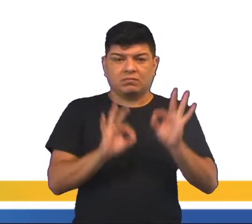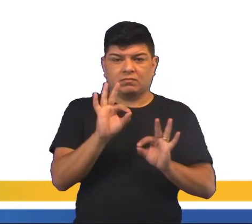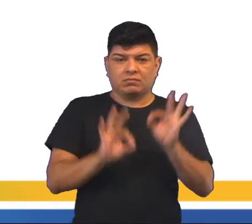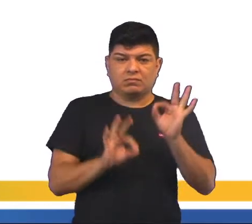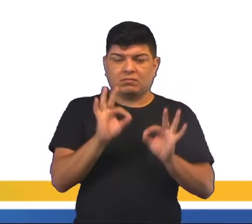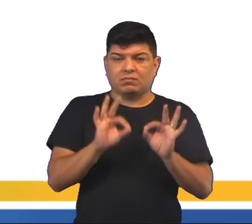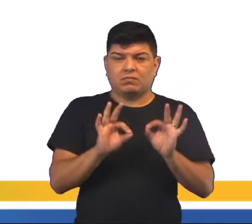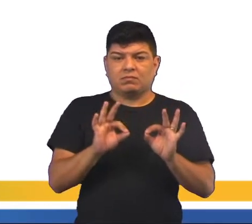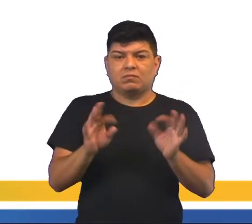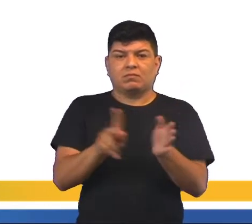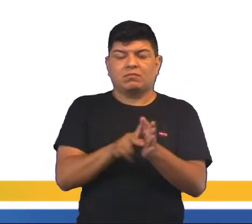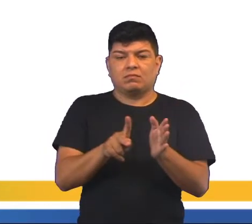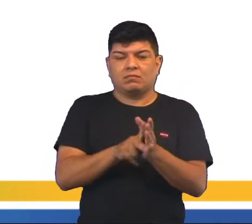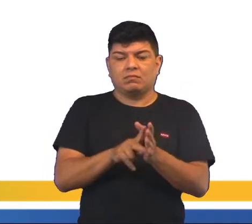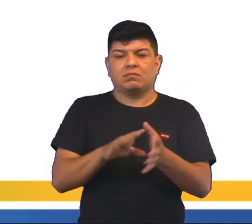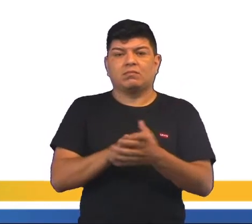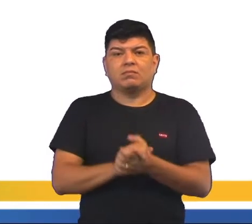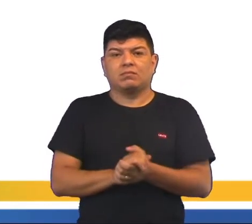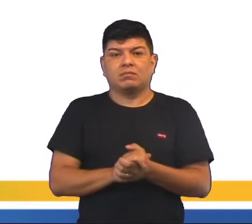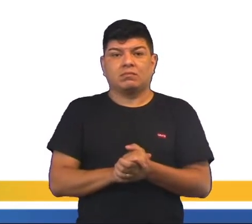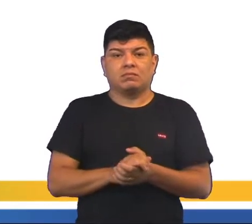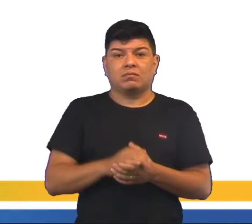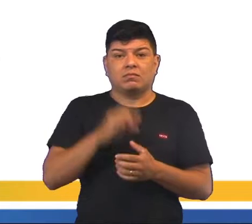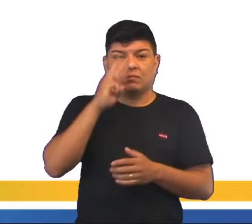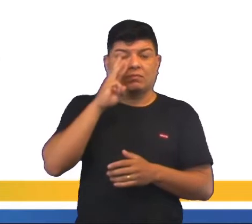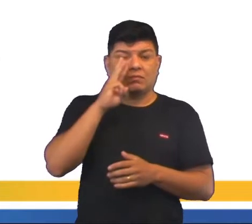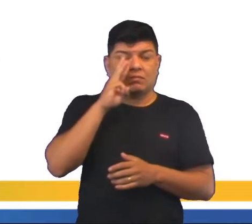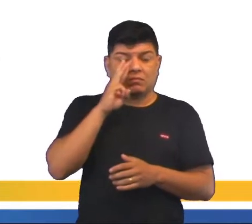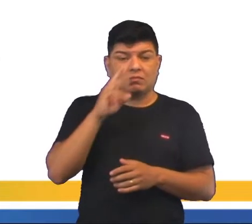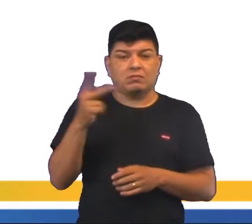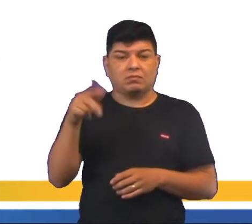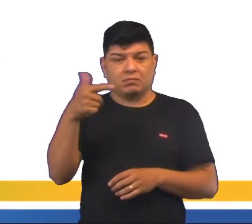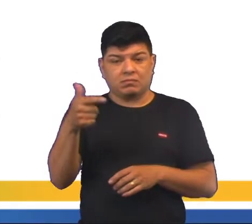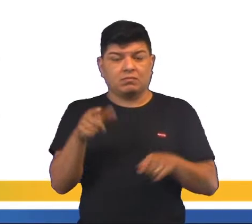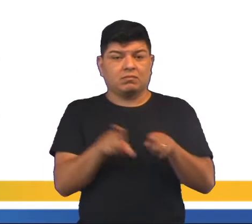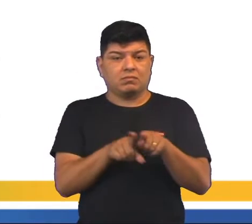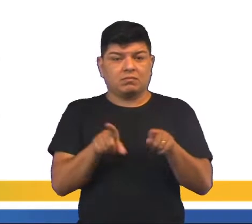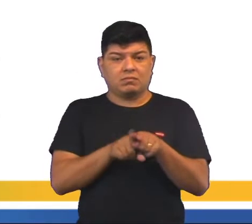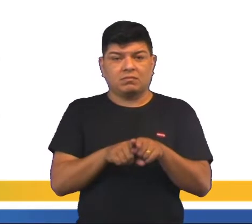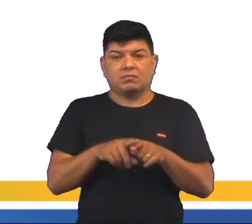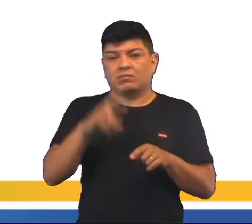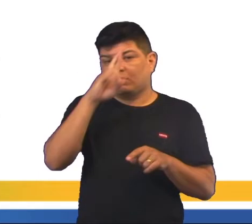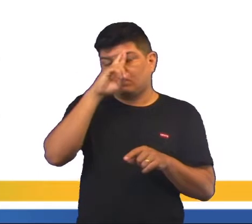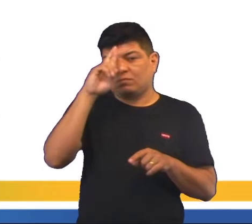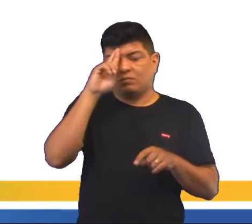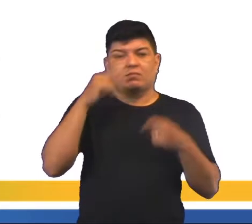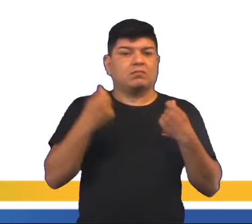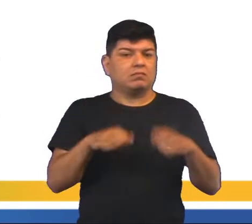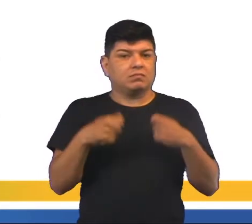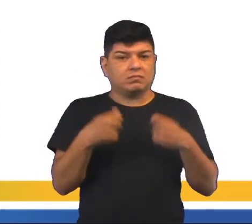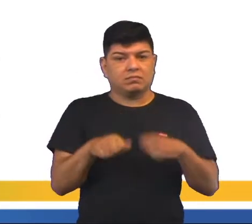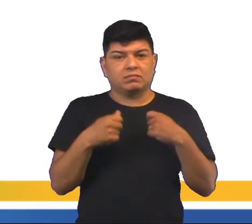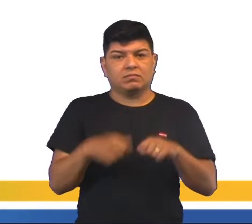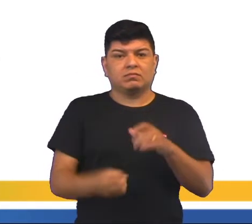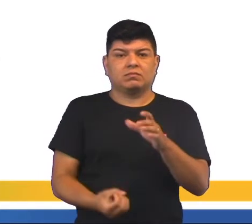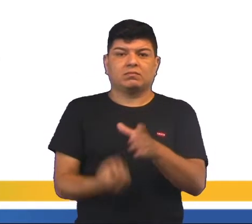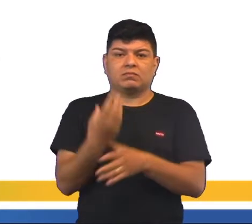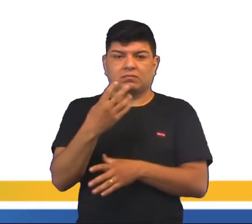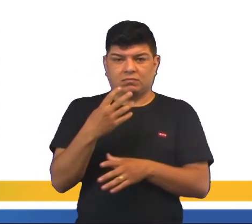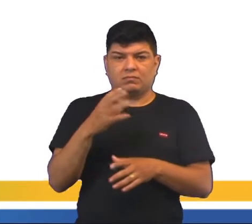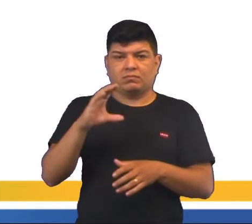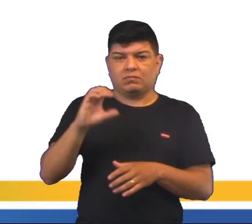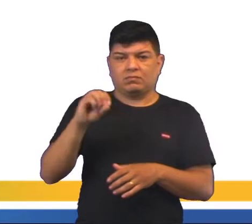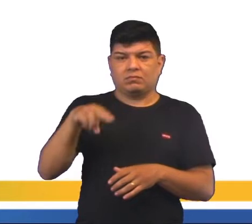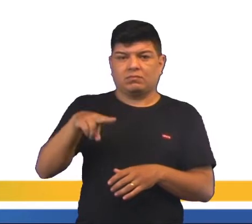organização racional das forças produtivas, né? Para Marx e para o Engels, né, essa etapa seria historicamente necessária para a construção do